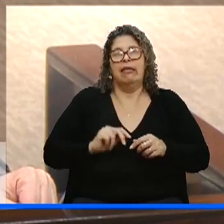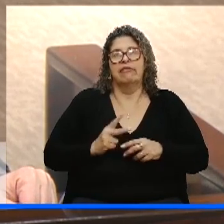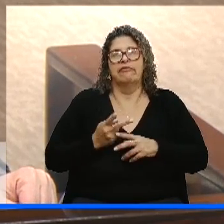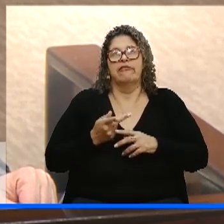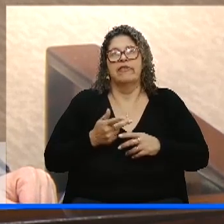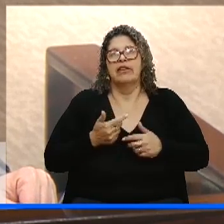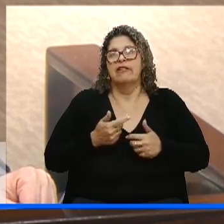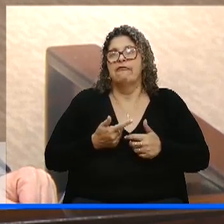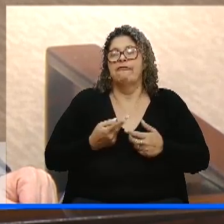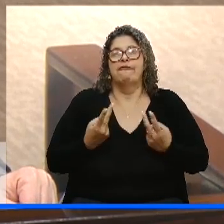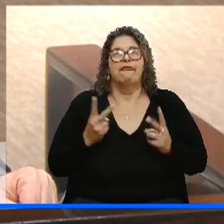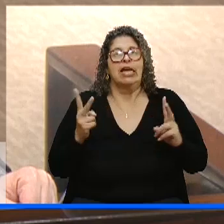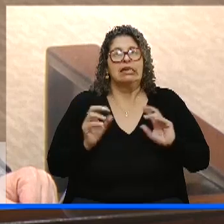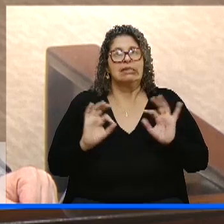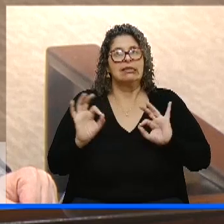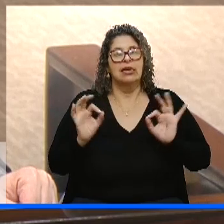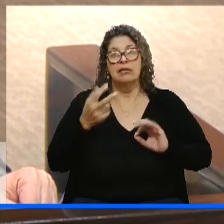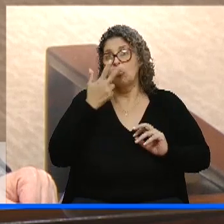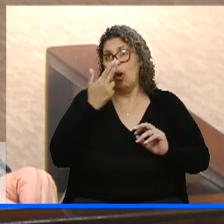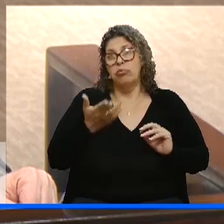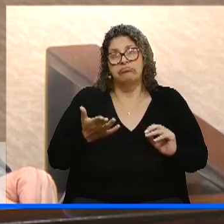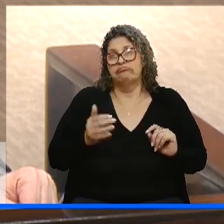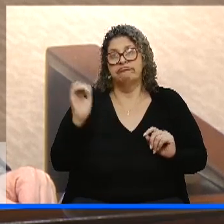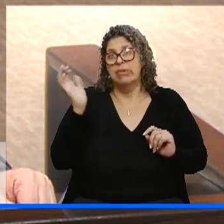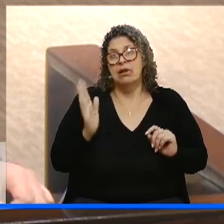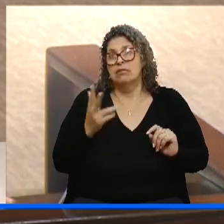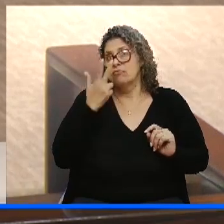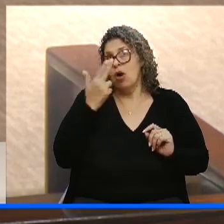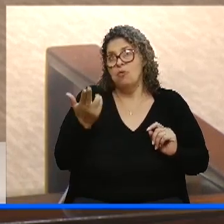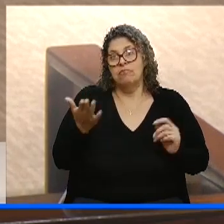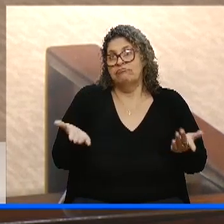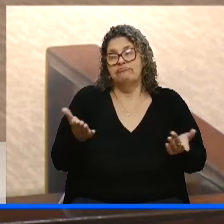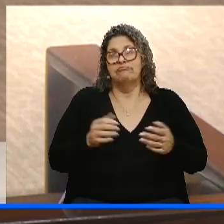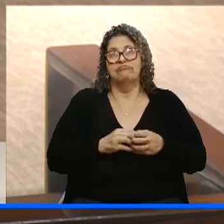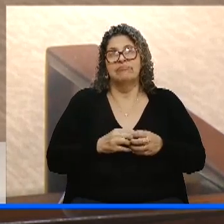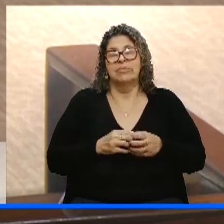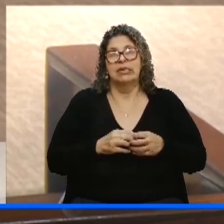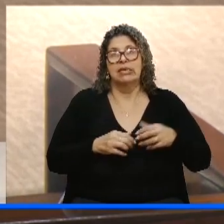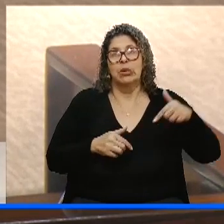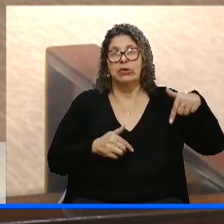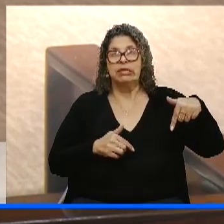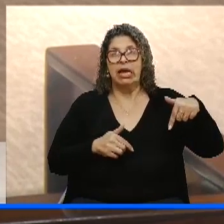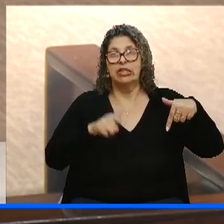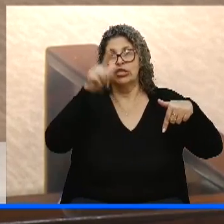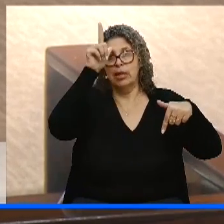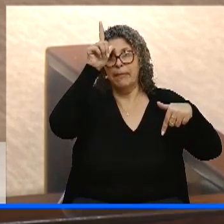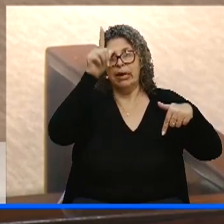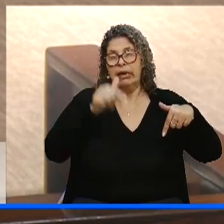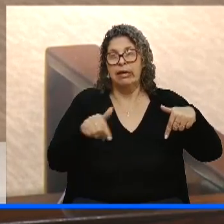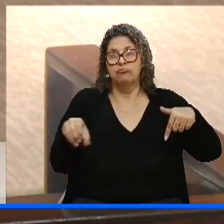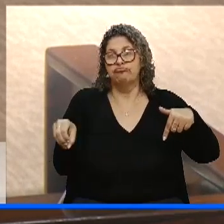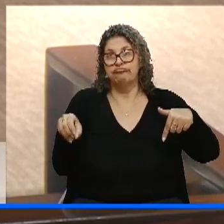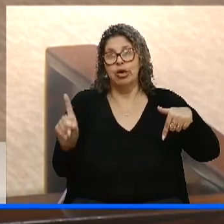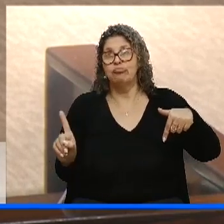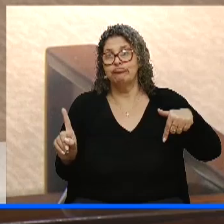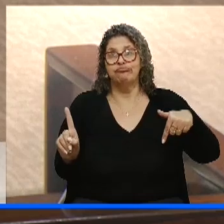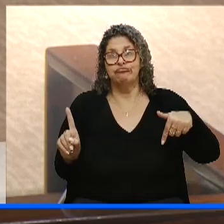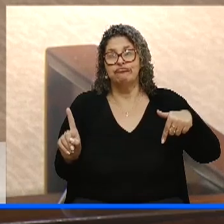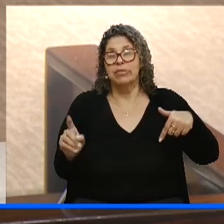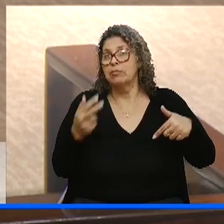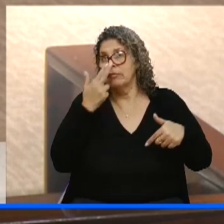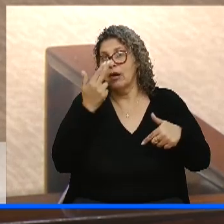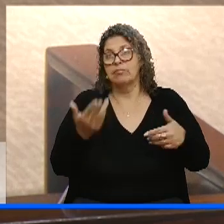nossa atuação no cenário econômico assemelha se muito mais do que os 7 a 1 que tomamos da alemanha se observarmos obviamente